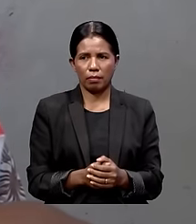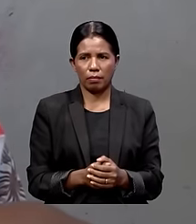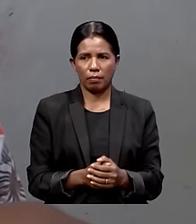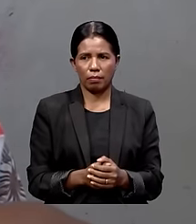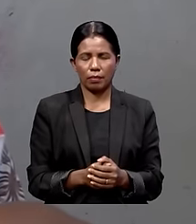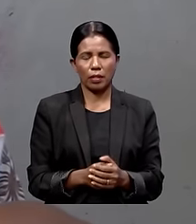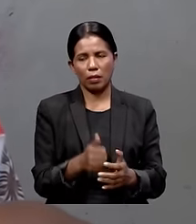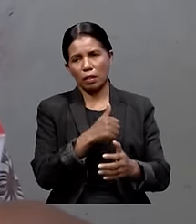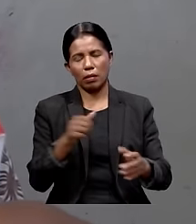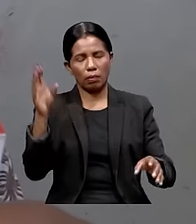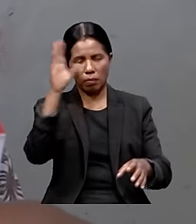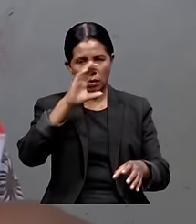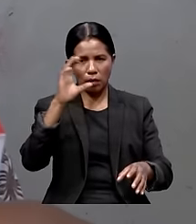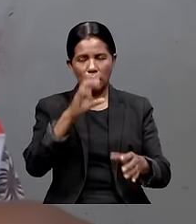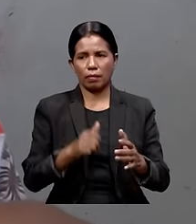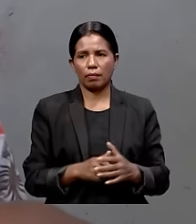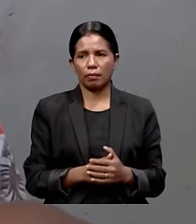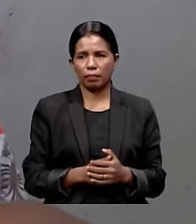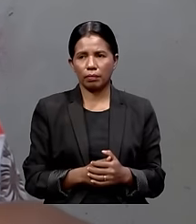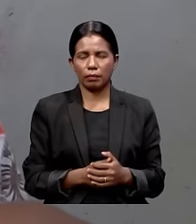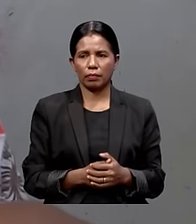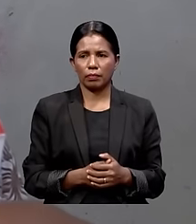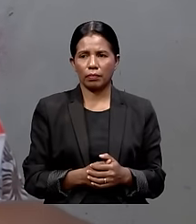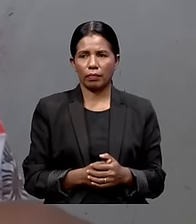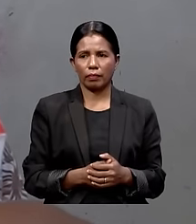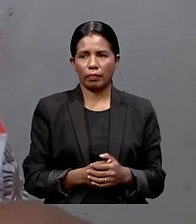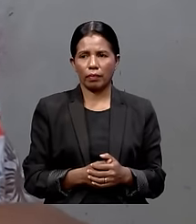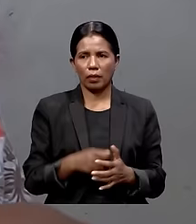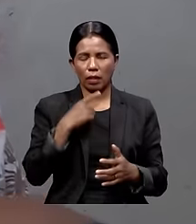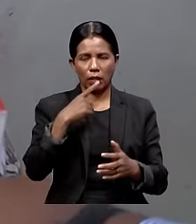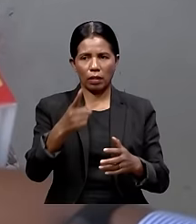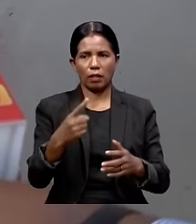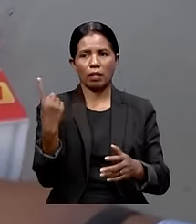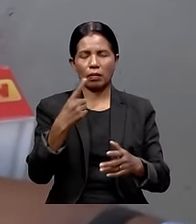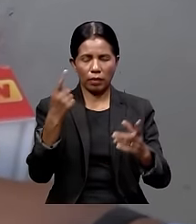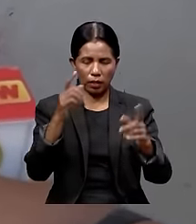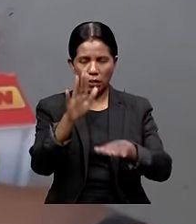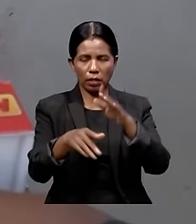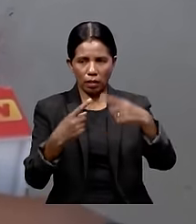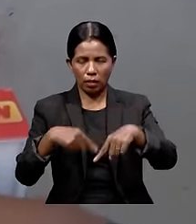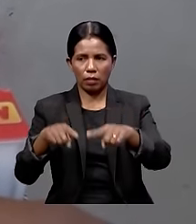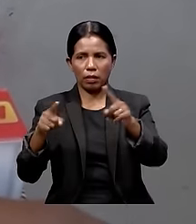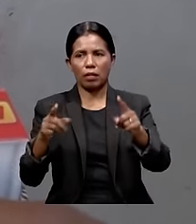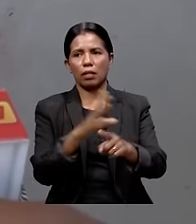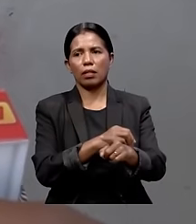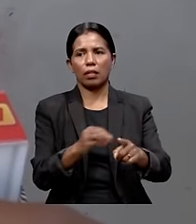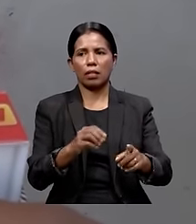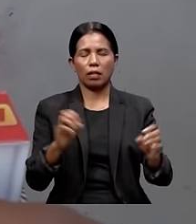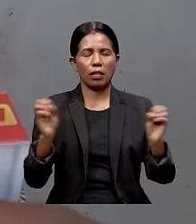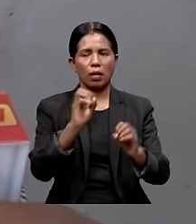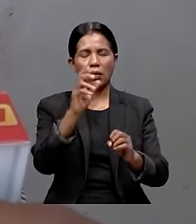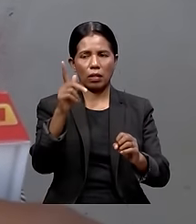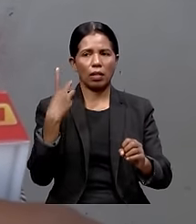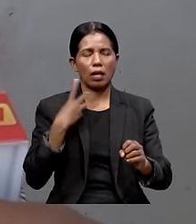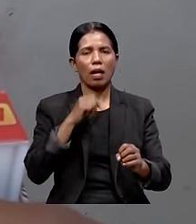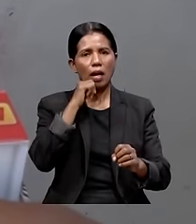balu mai ho isti kan sene ne balu mai ne hasene ne hasene ne to sira fila fali sira fila te fali ba sira ne la ia la botira ama